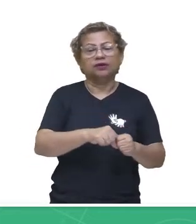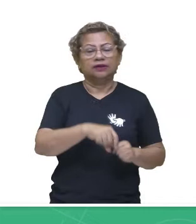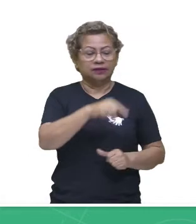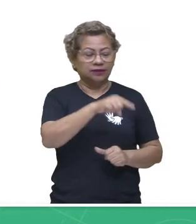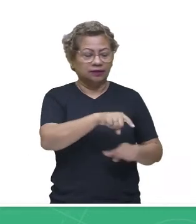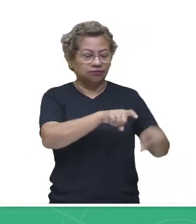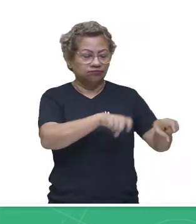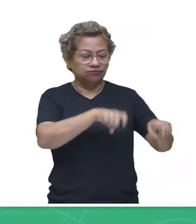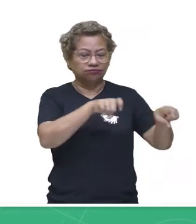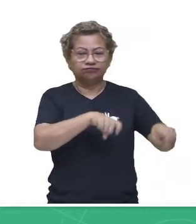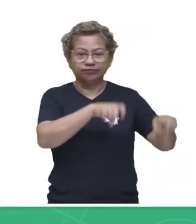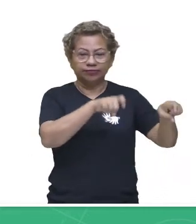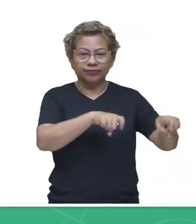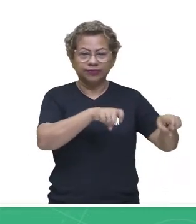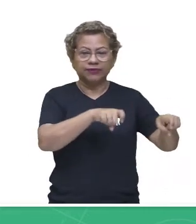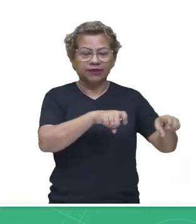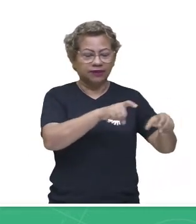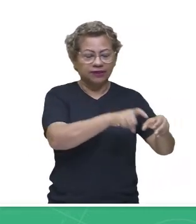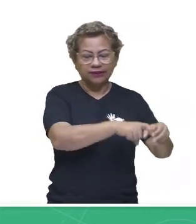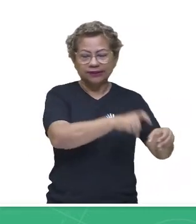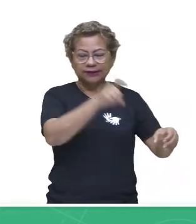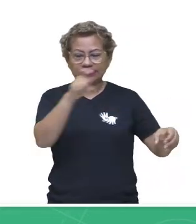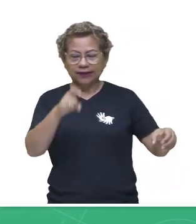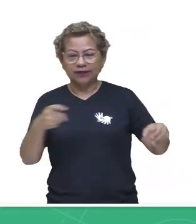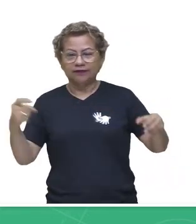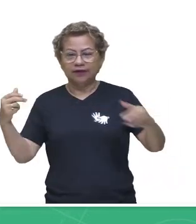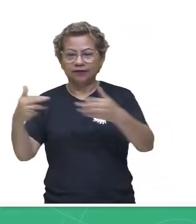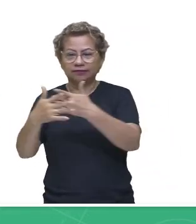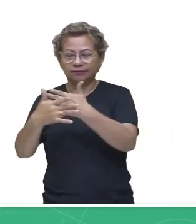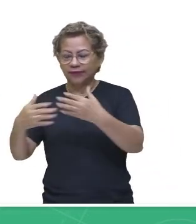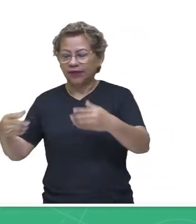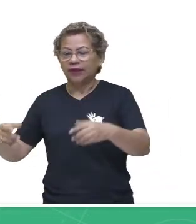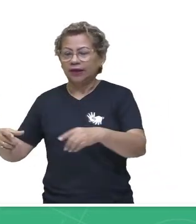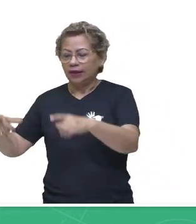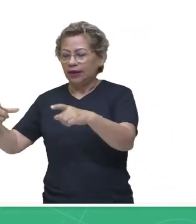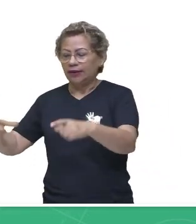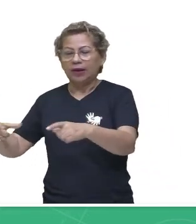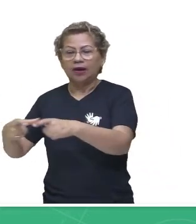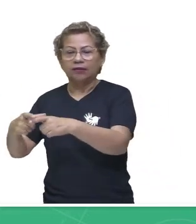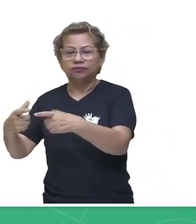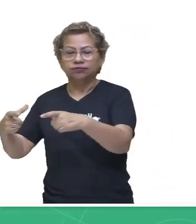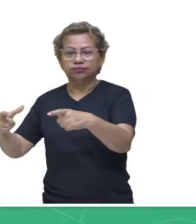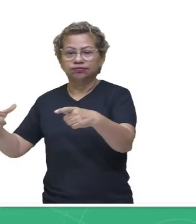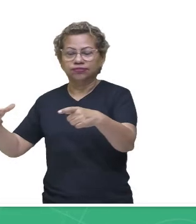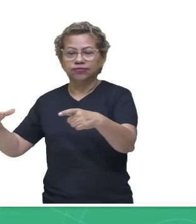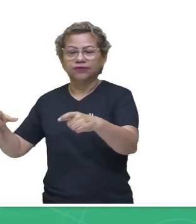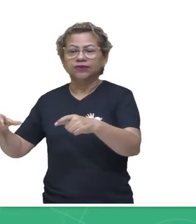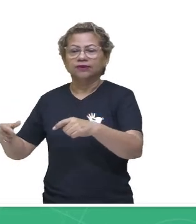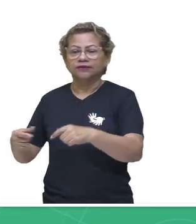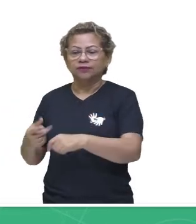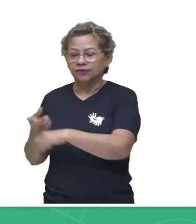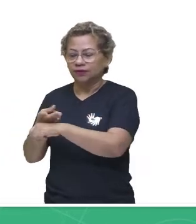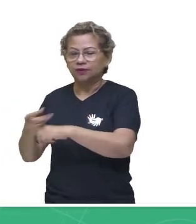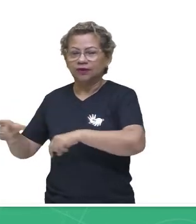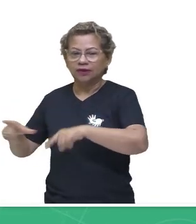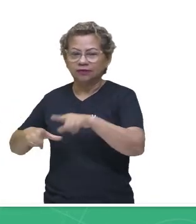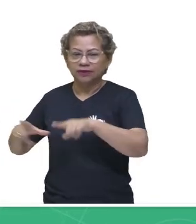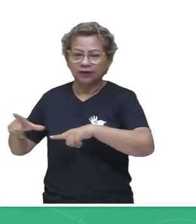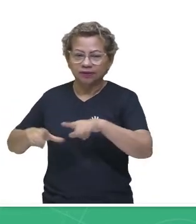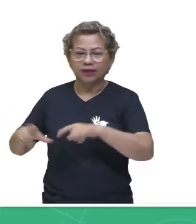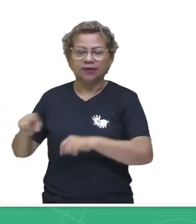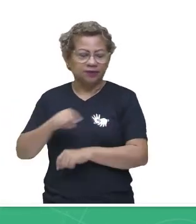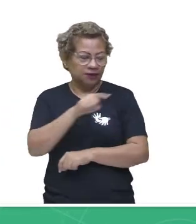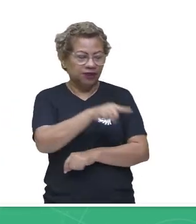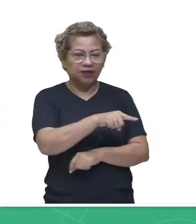em espaços urbanos marcados por moradias irregulares, as favelas, as áreas de periferia, o